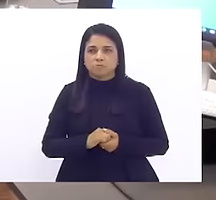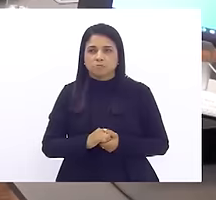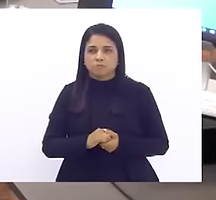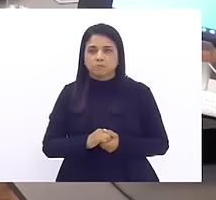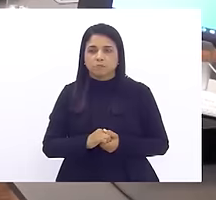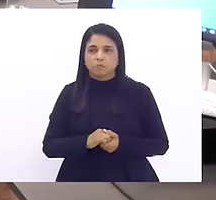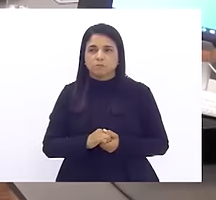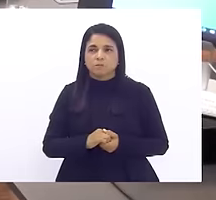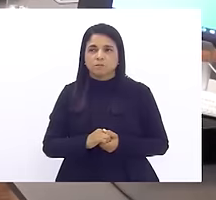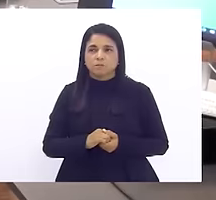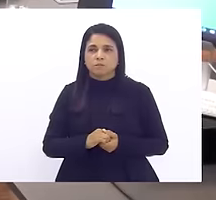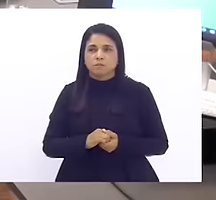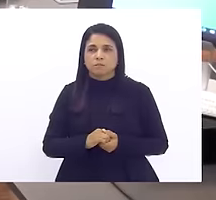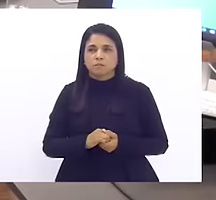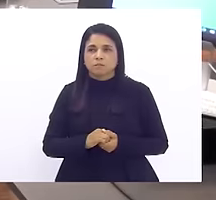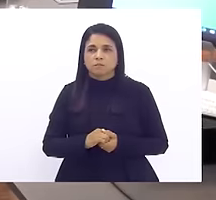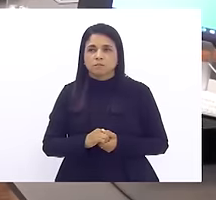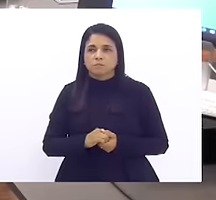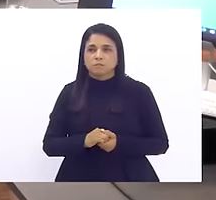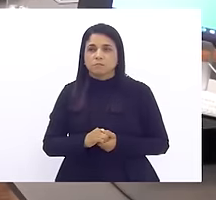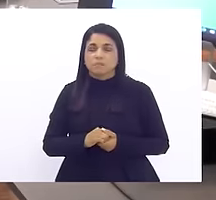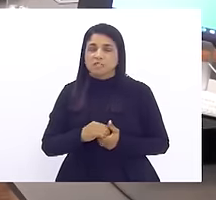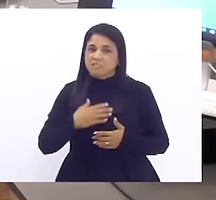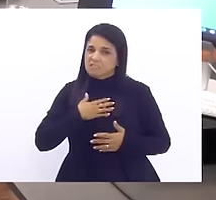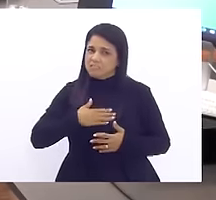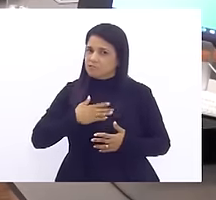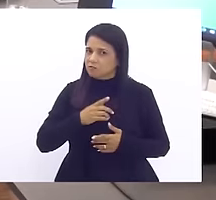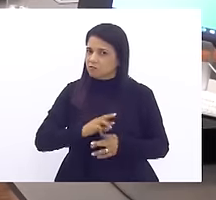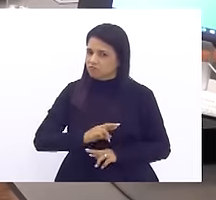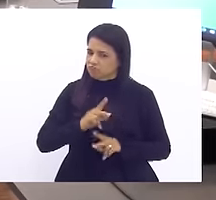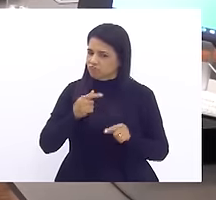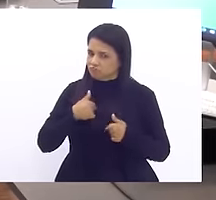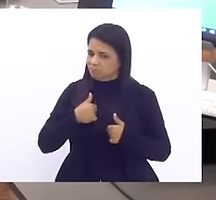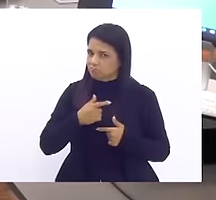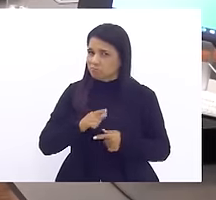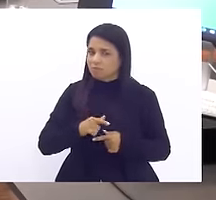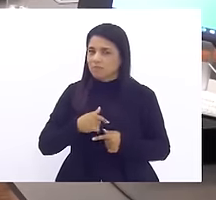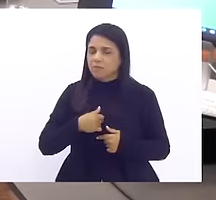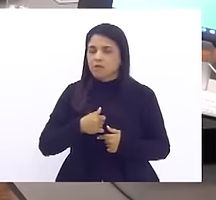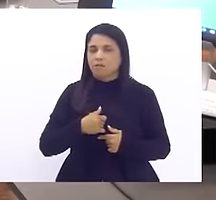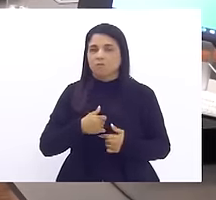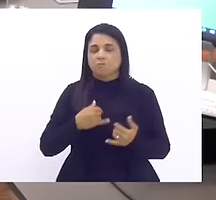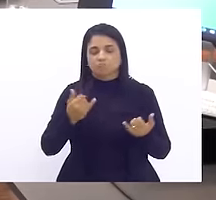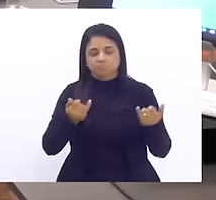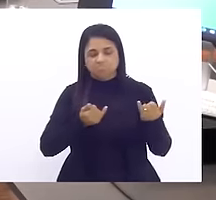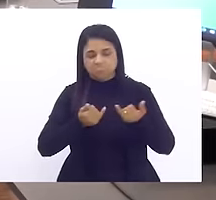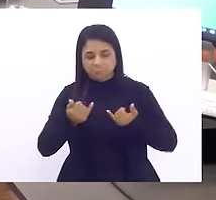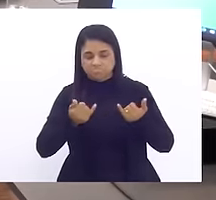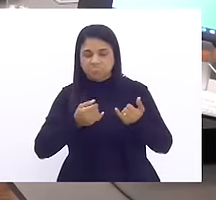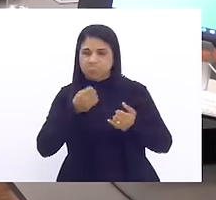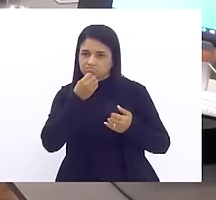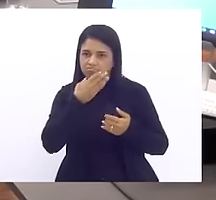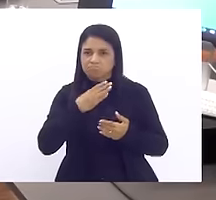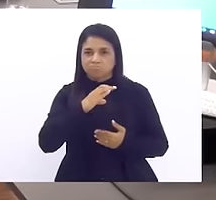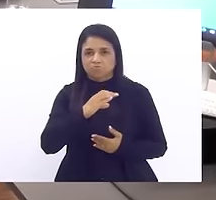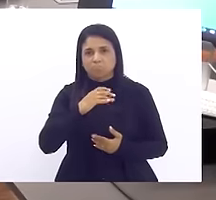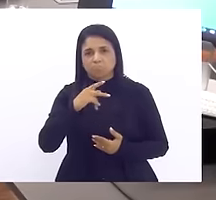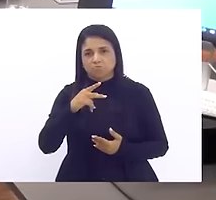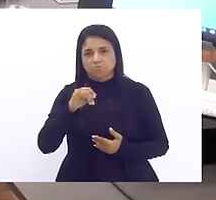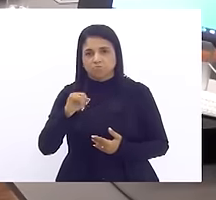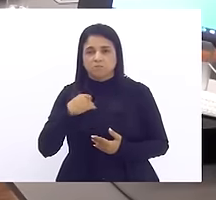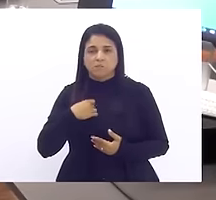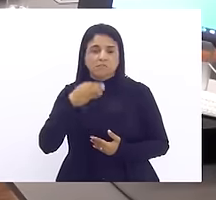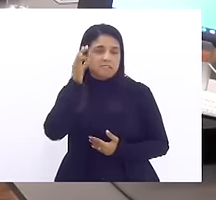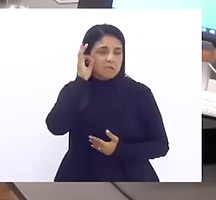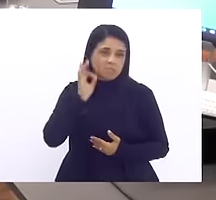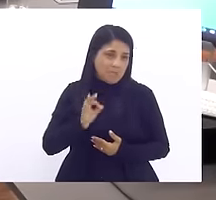então satisfeito não para mim é o suficiente porque a resposta são as mesmas ninguém sabe nada